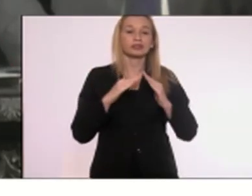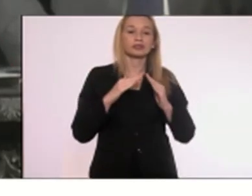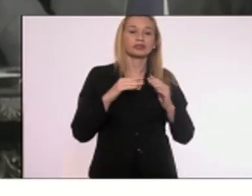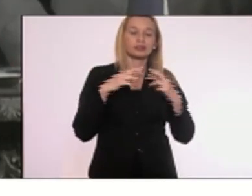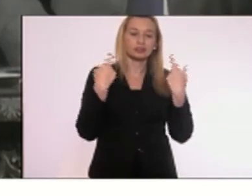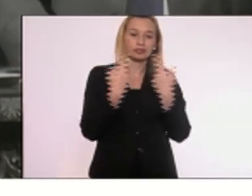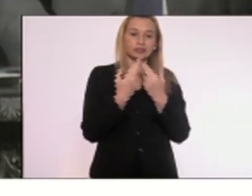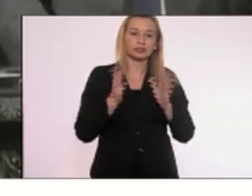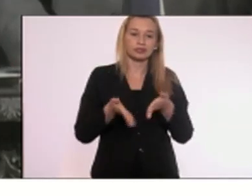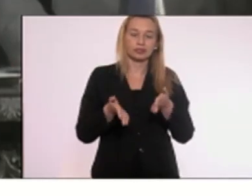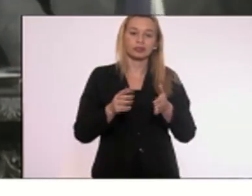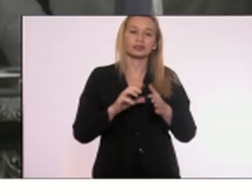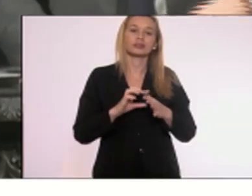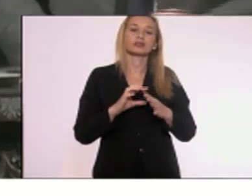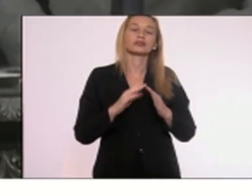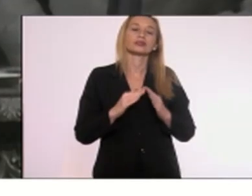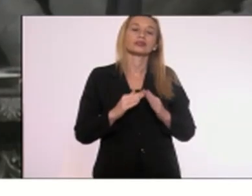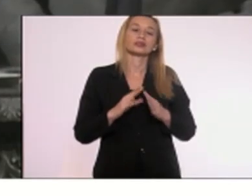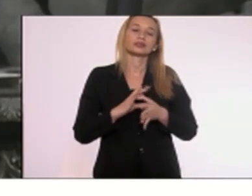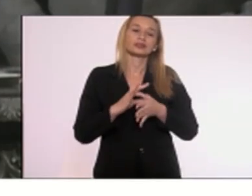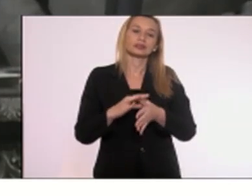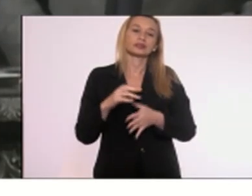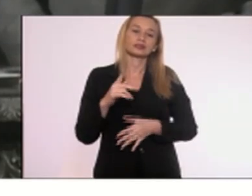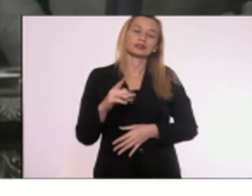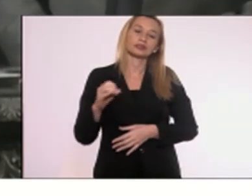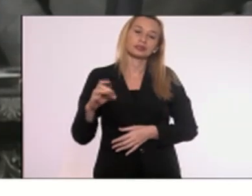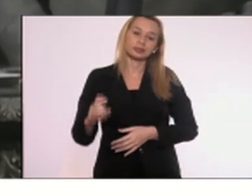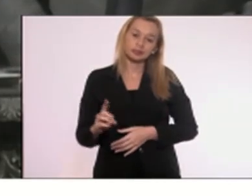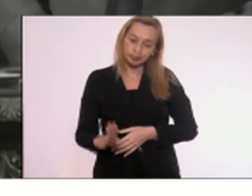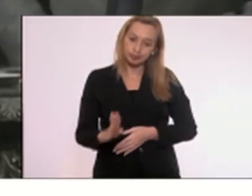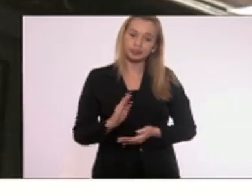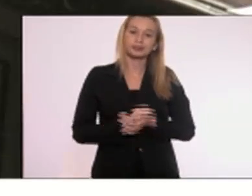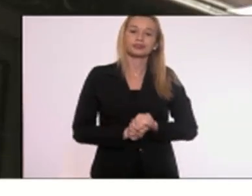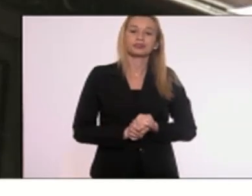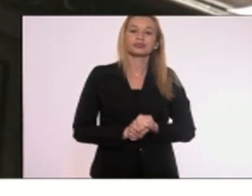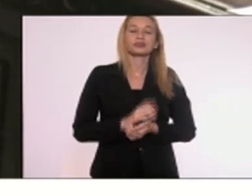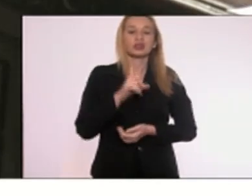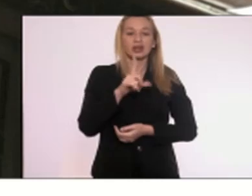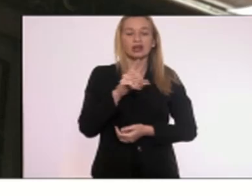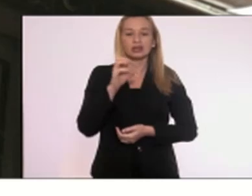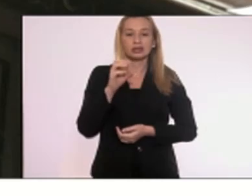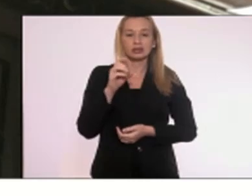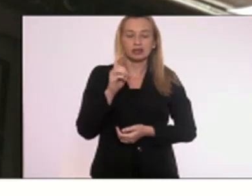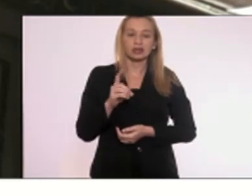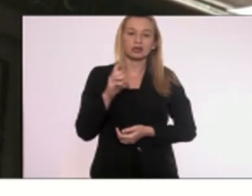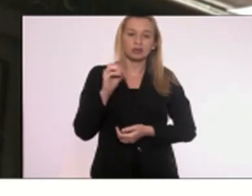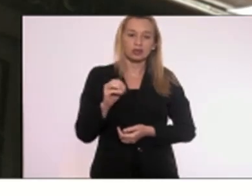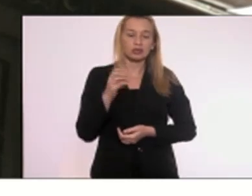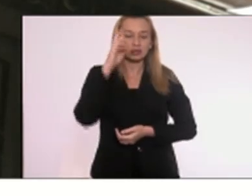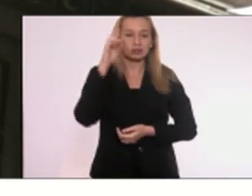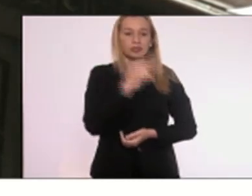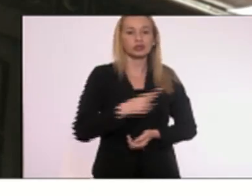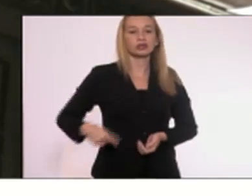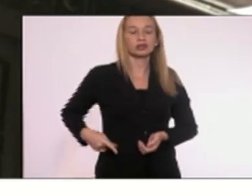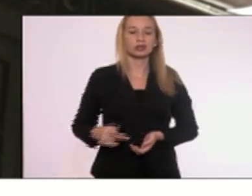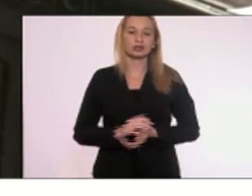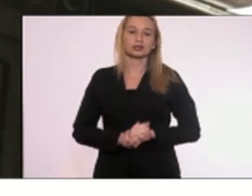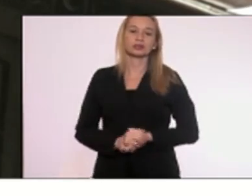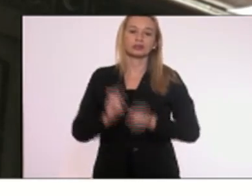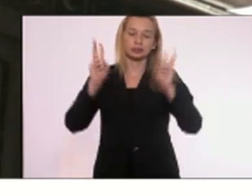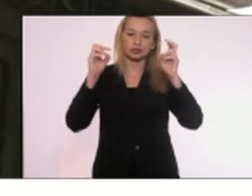agora, na liderança do PMDB. Deputado Márcio Pacheco. Em relação à LDO, senhor presidente, em relação à LDO